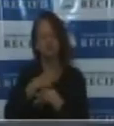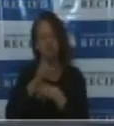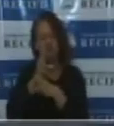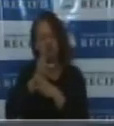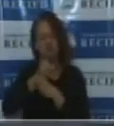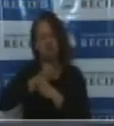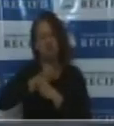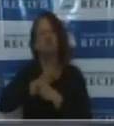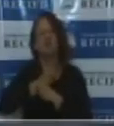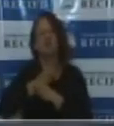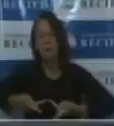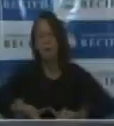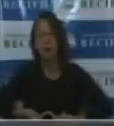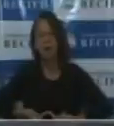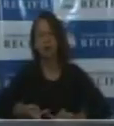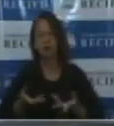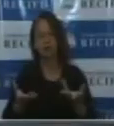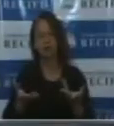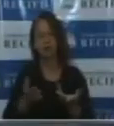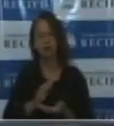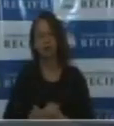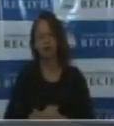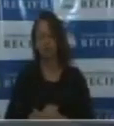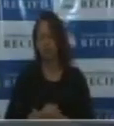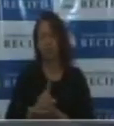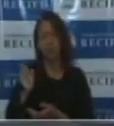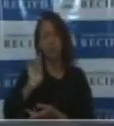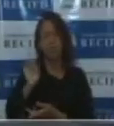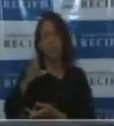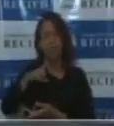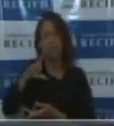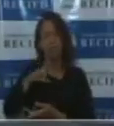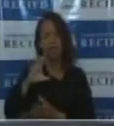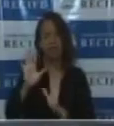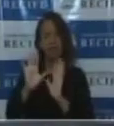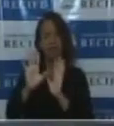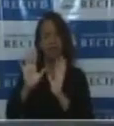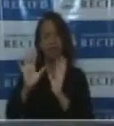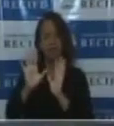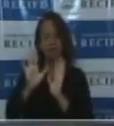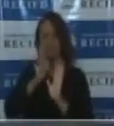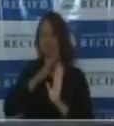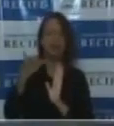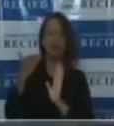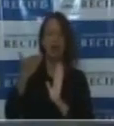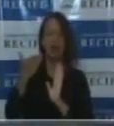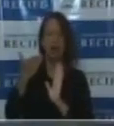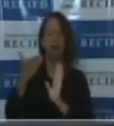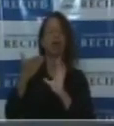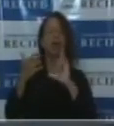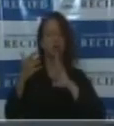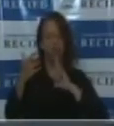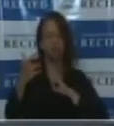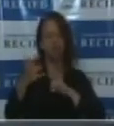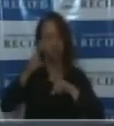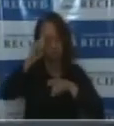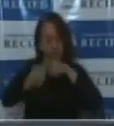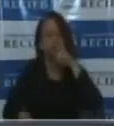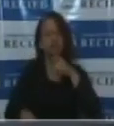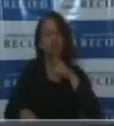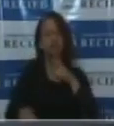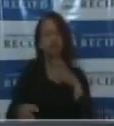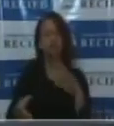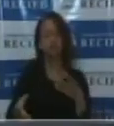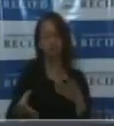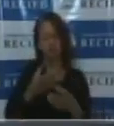anulada, um ser humano aniquilado. Não basta apenas matar, tem que aniquilar. É isso